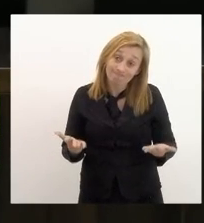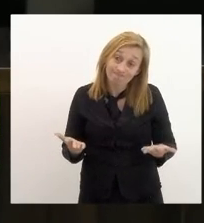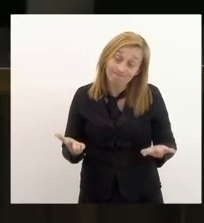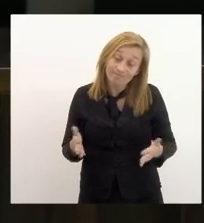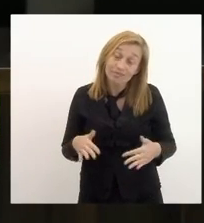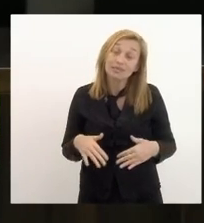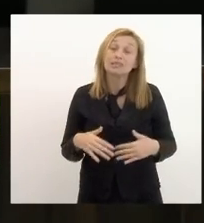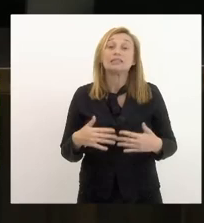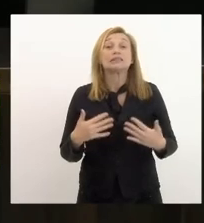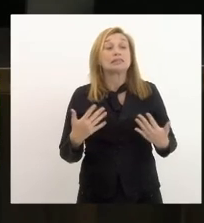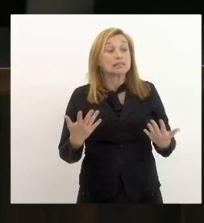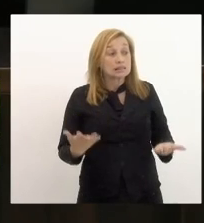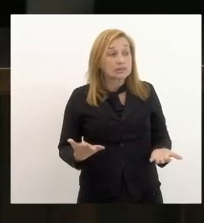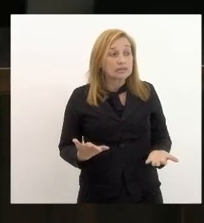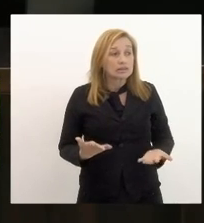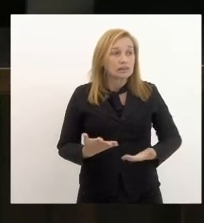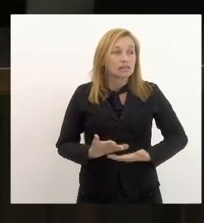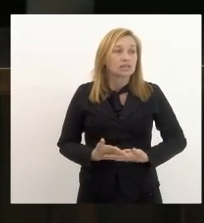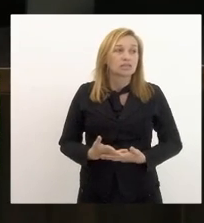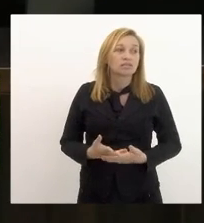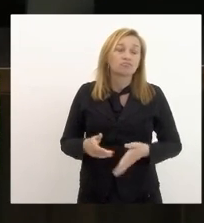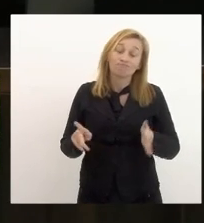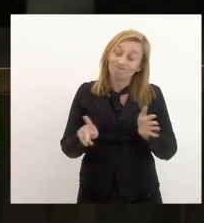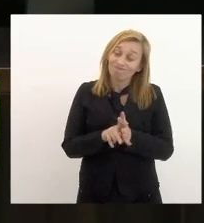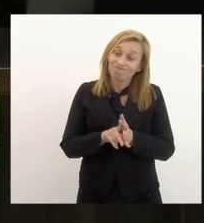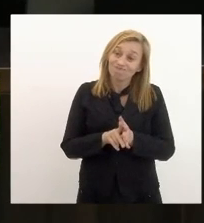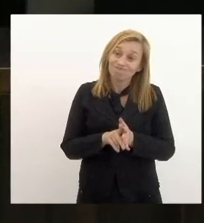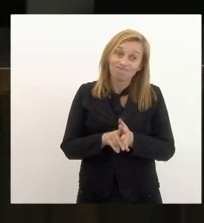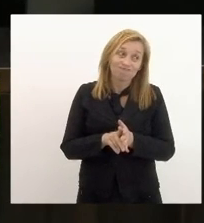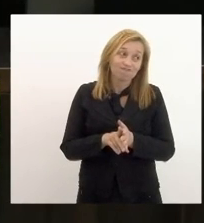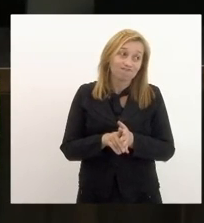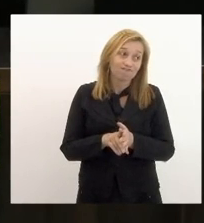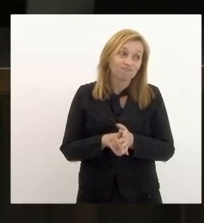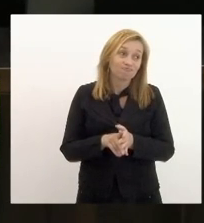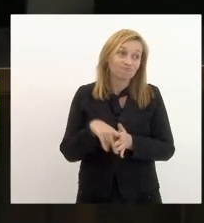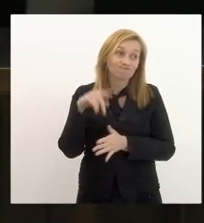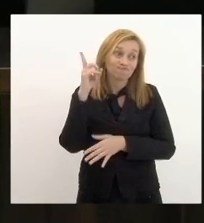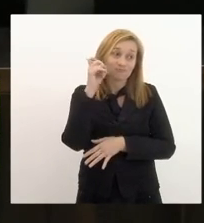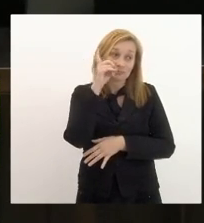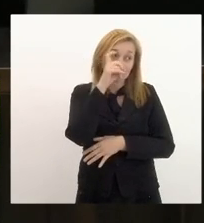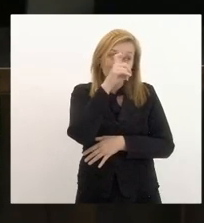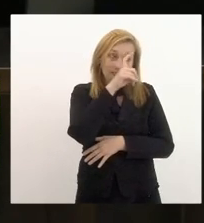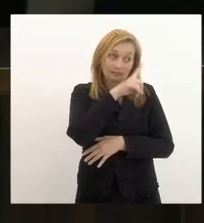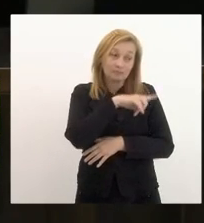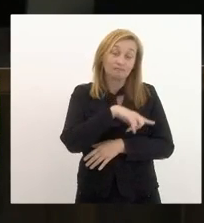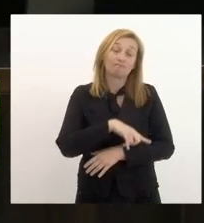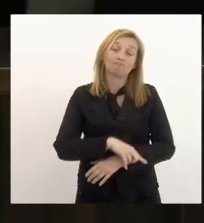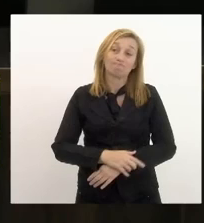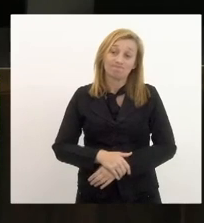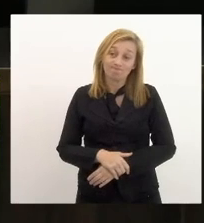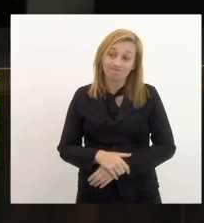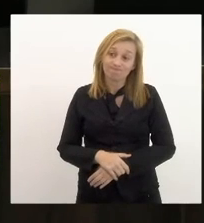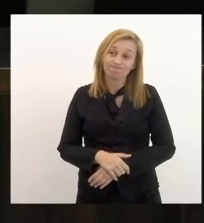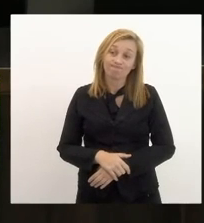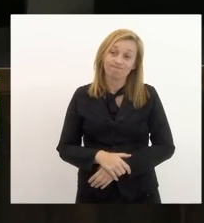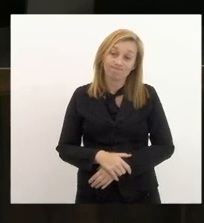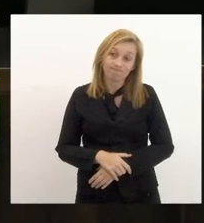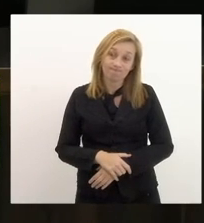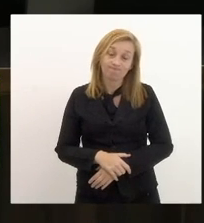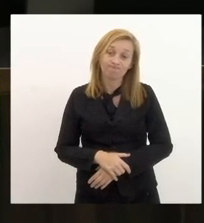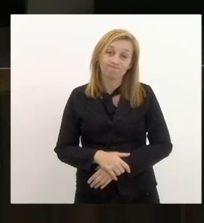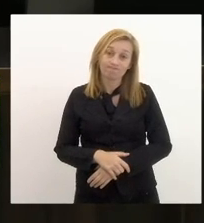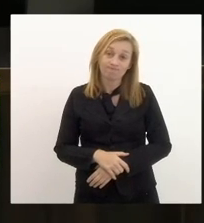então é por isso é um projeto de grande dificuldade de grande dificuldade